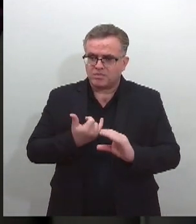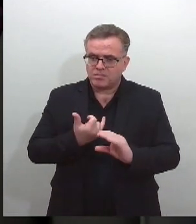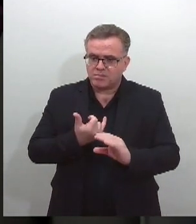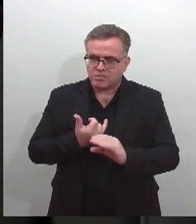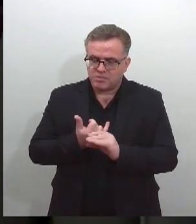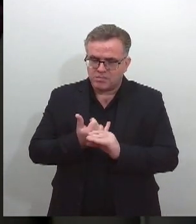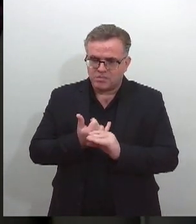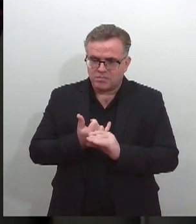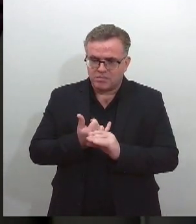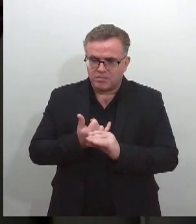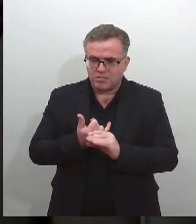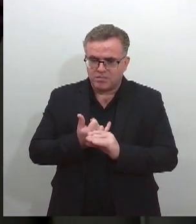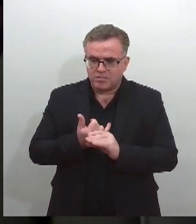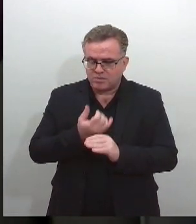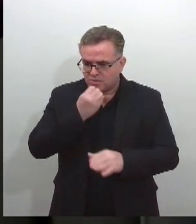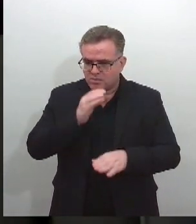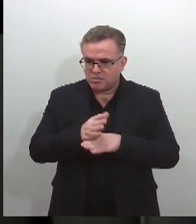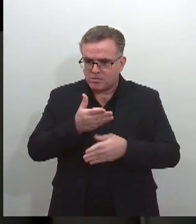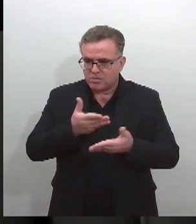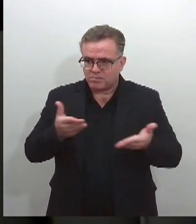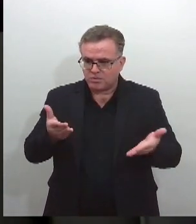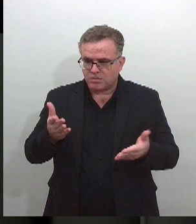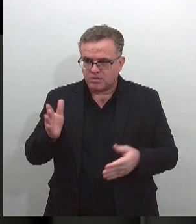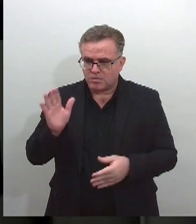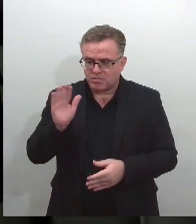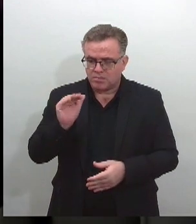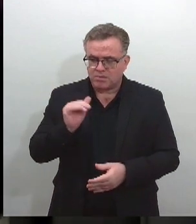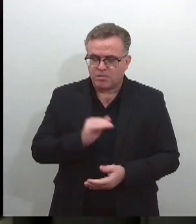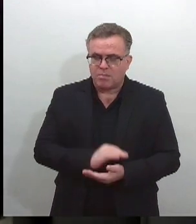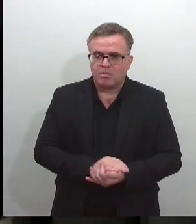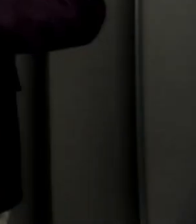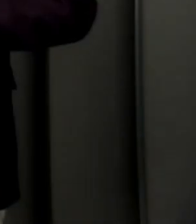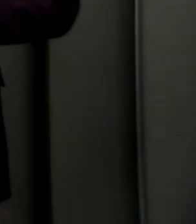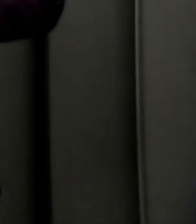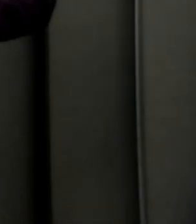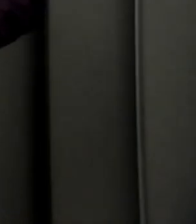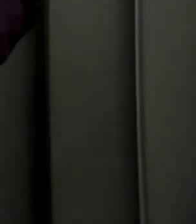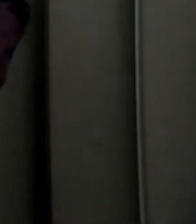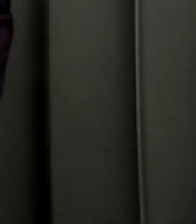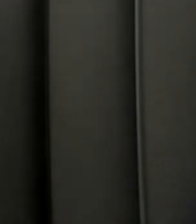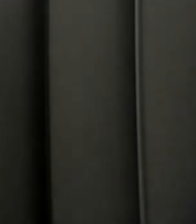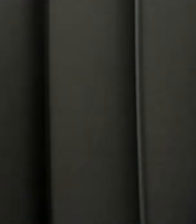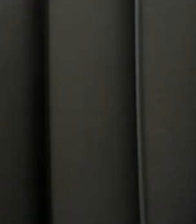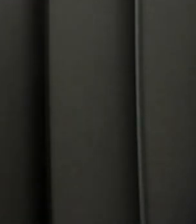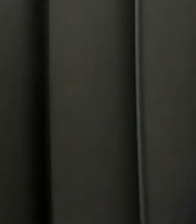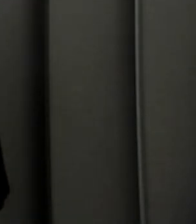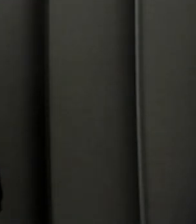Uma boa tarde para você e até mais. Thank you.